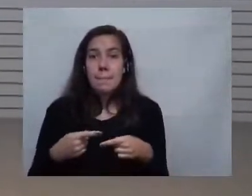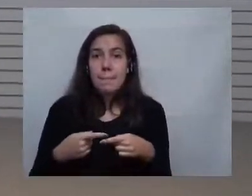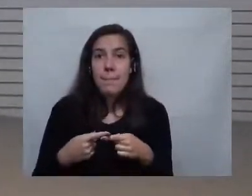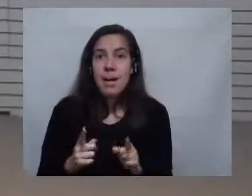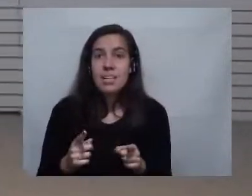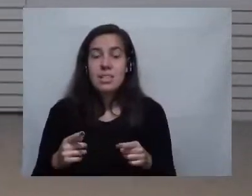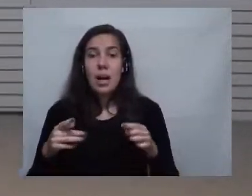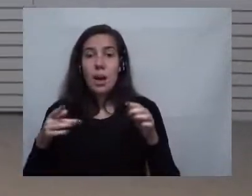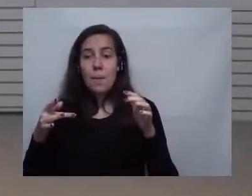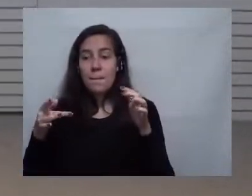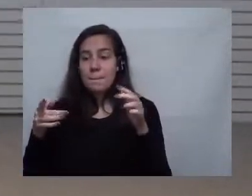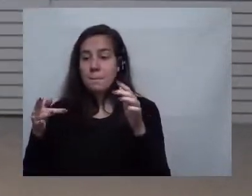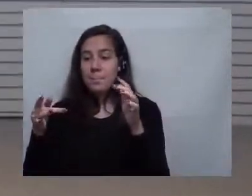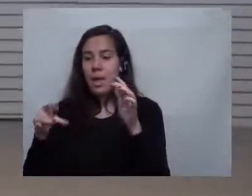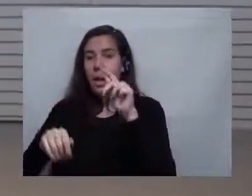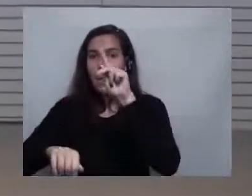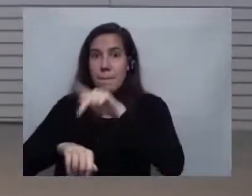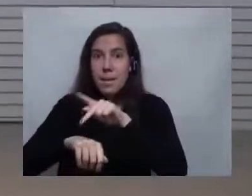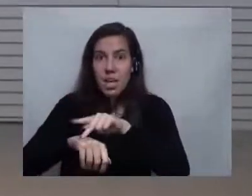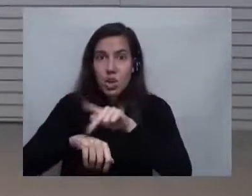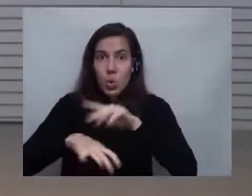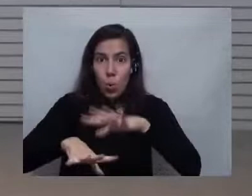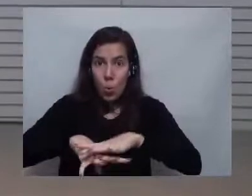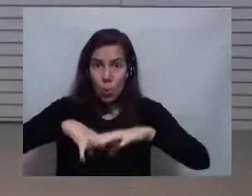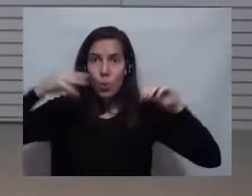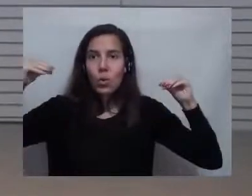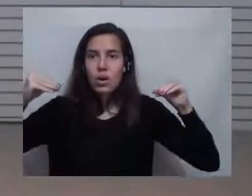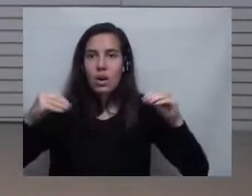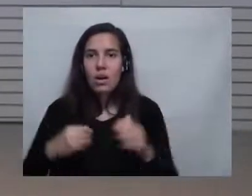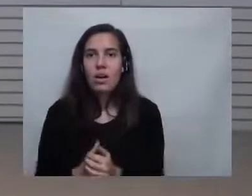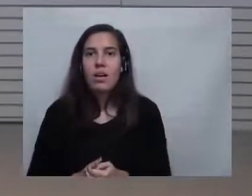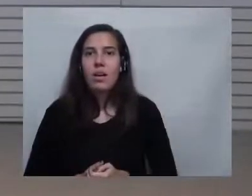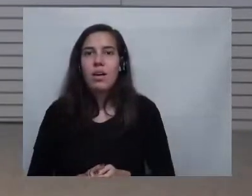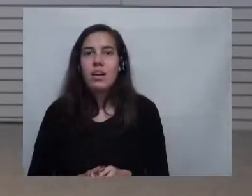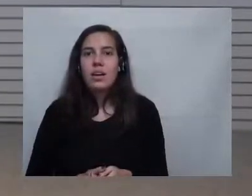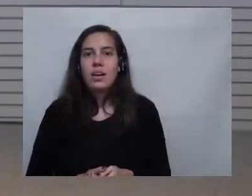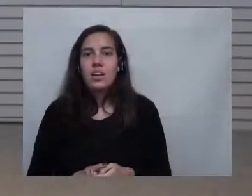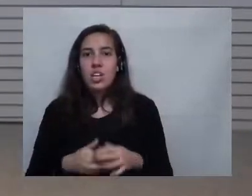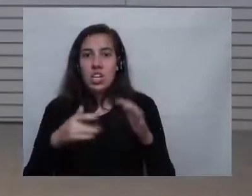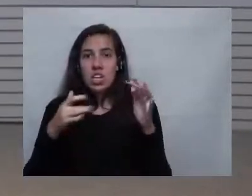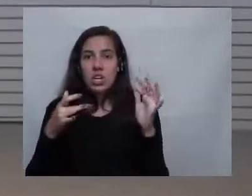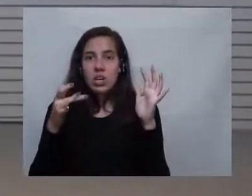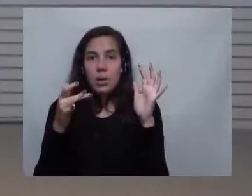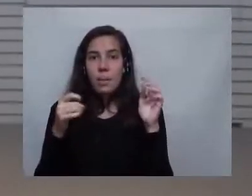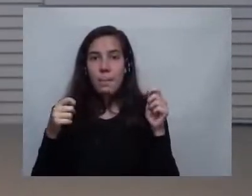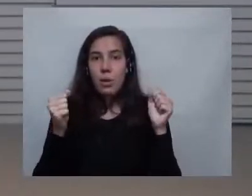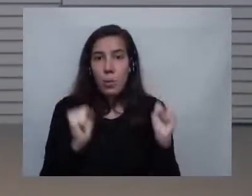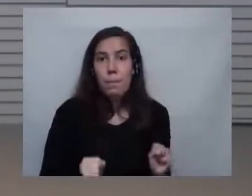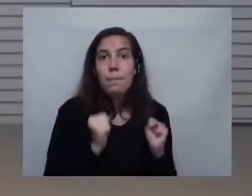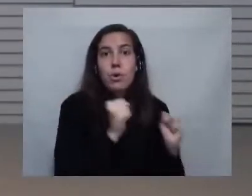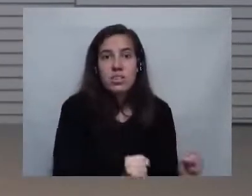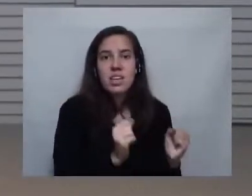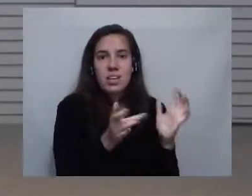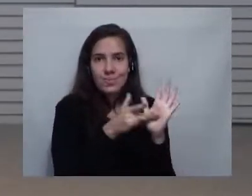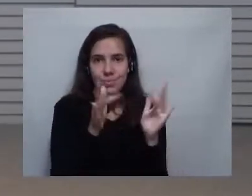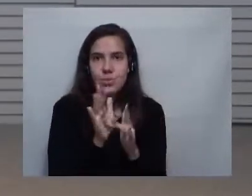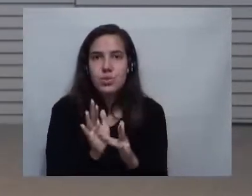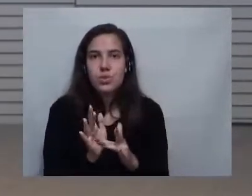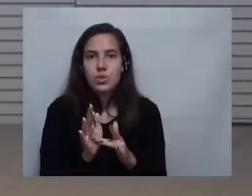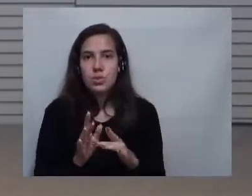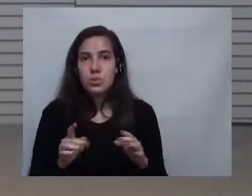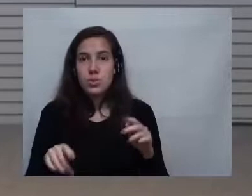Pedro cura e nas mesmas palavras de Jesus e Pedro então se a